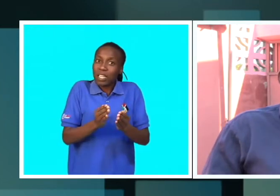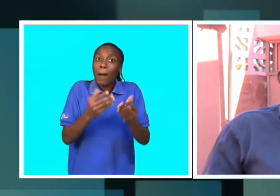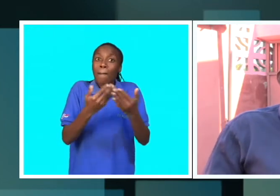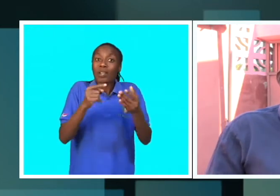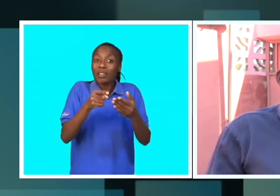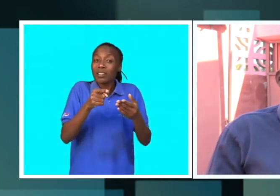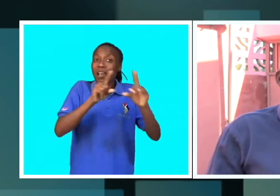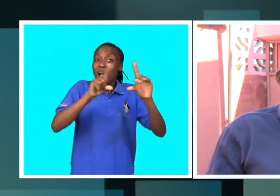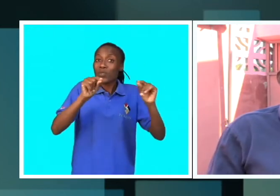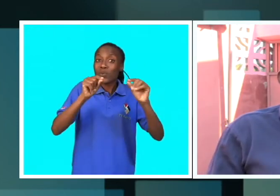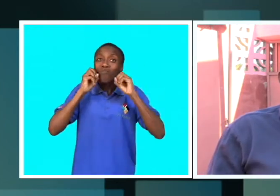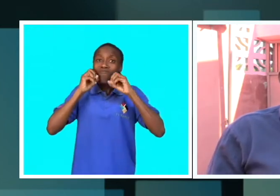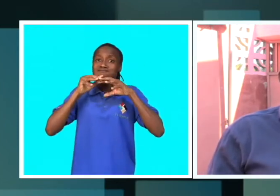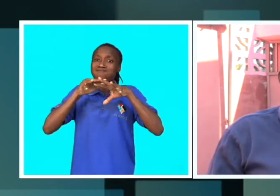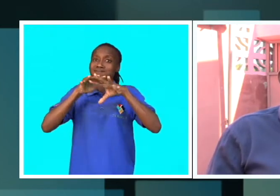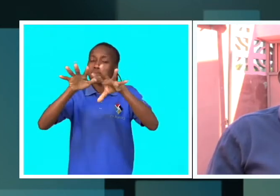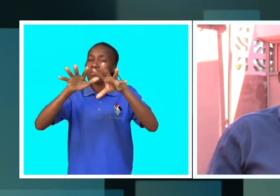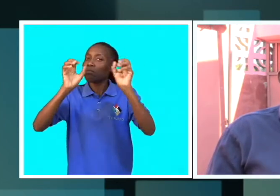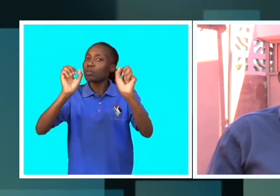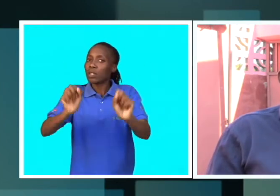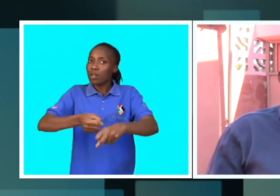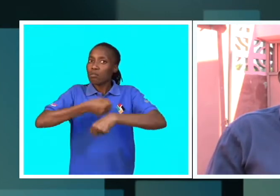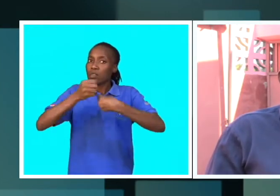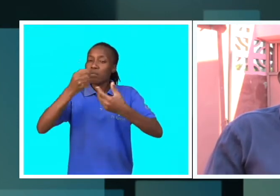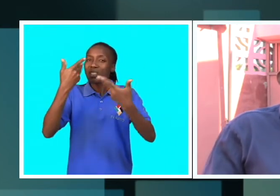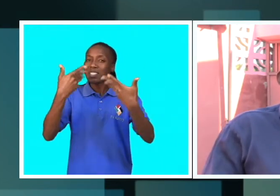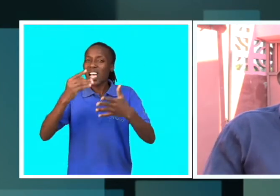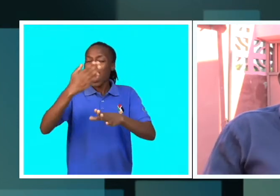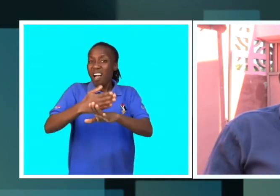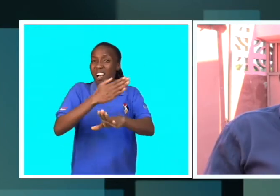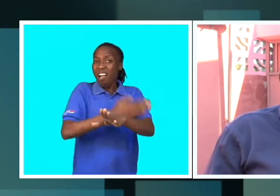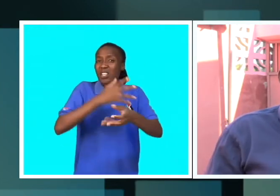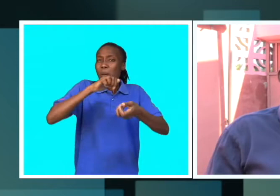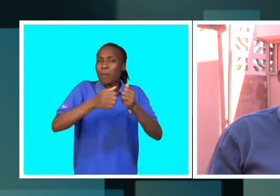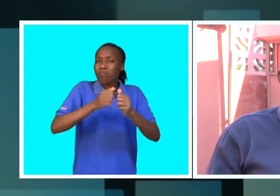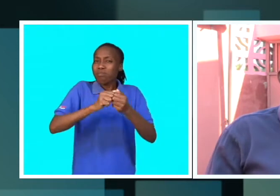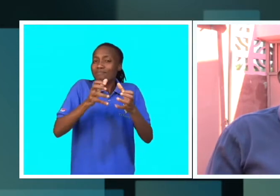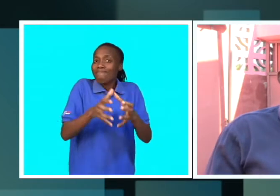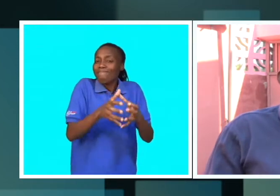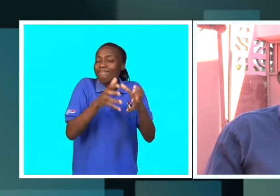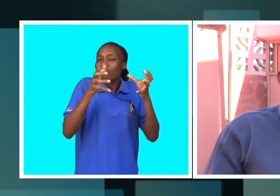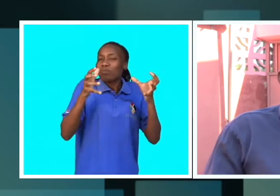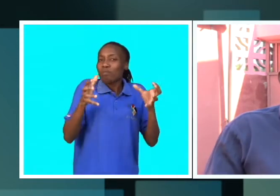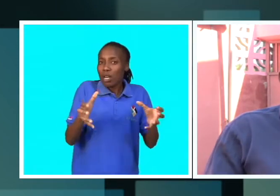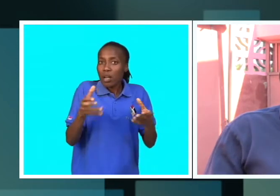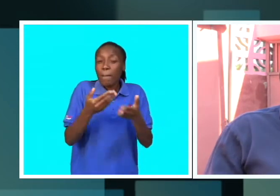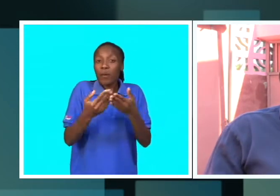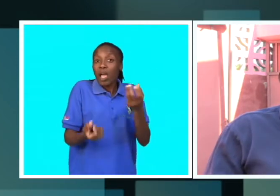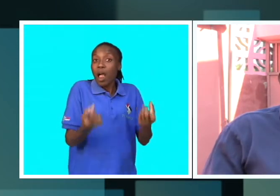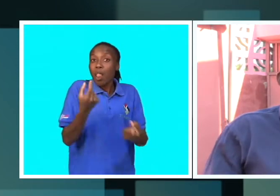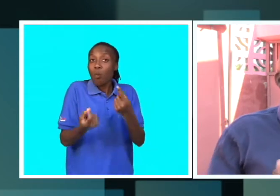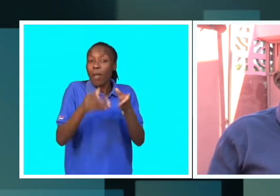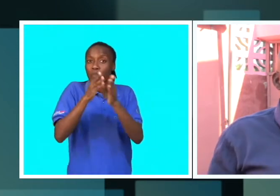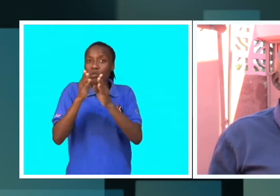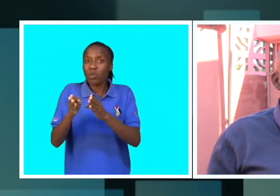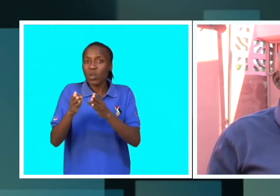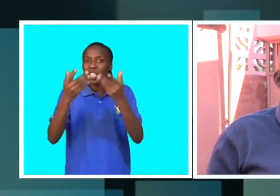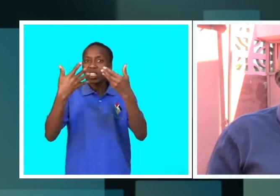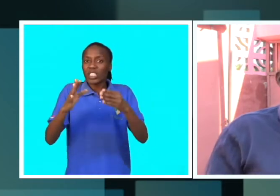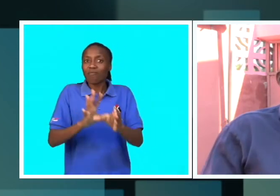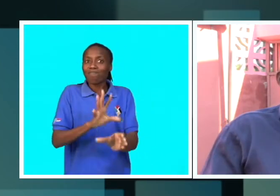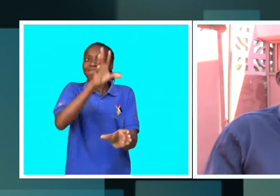não se alastre esta desinformação, que ao mesmo tempo já criou vários problemas. E a verdade é que umas outras